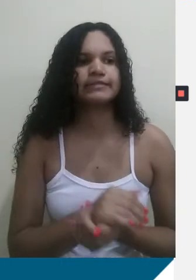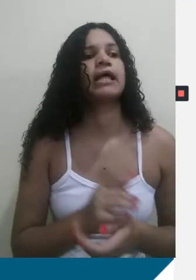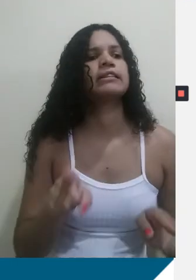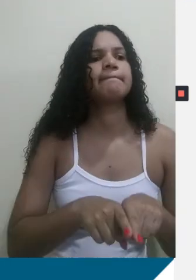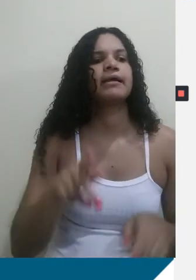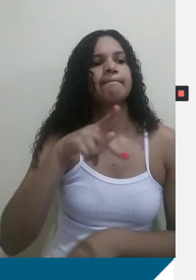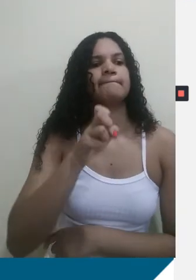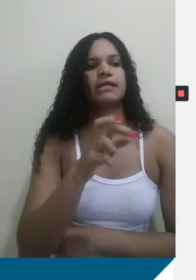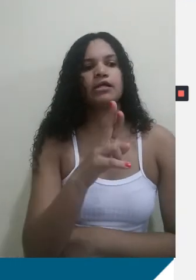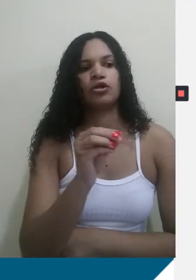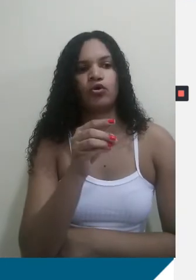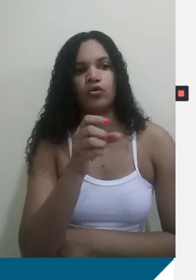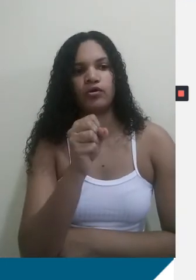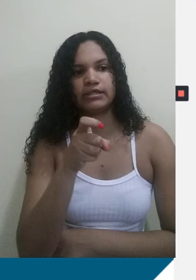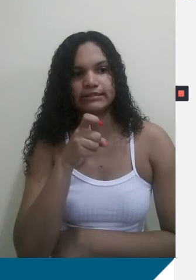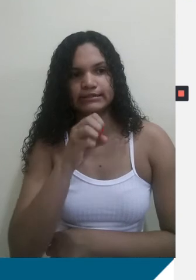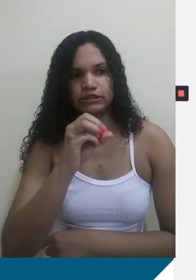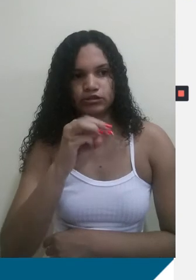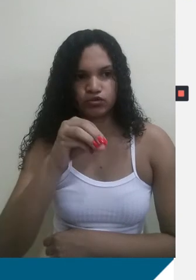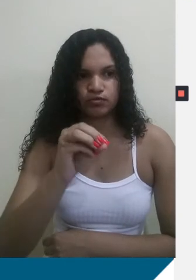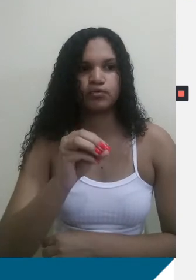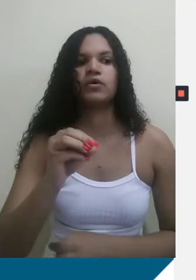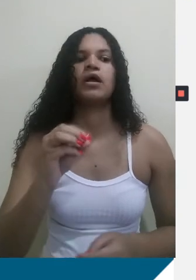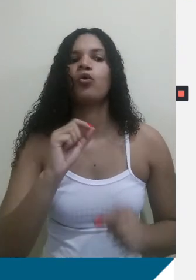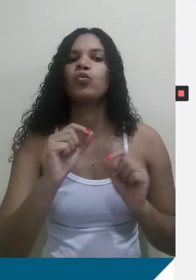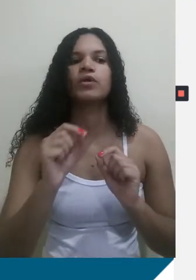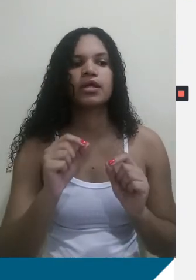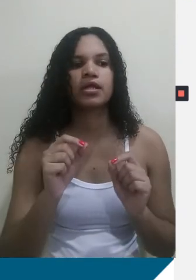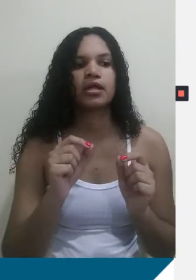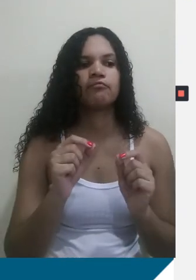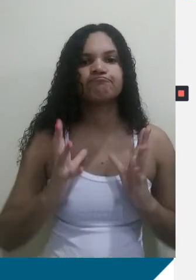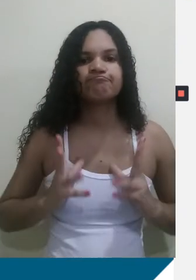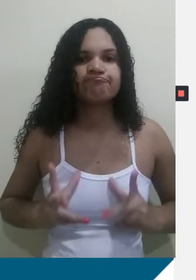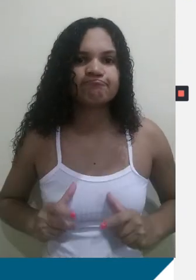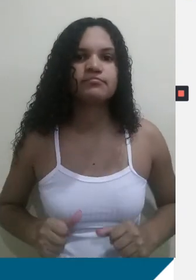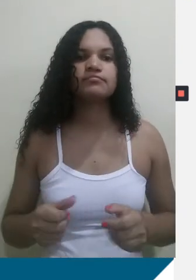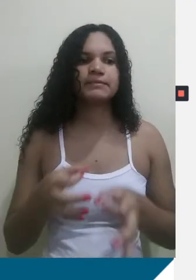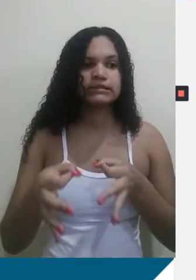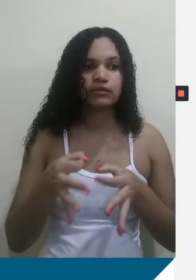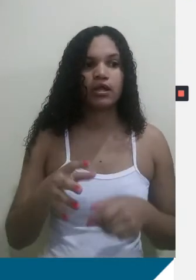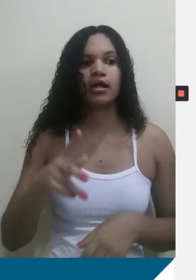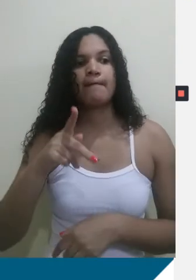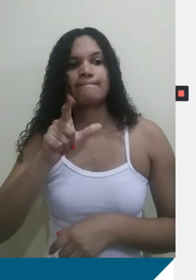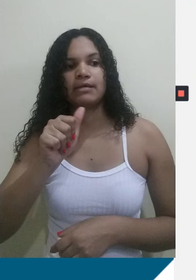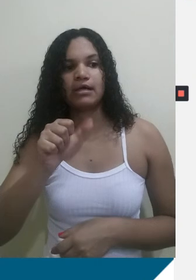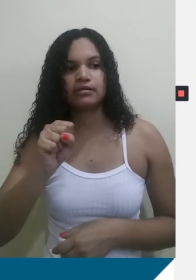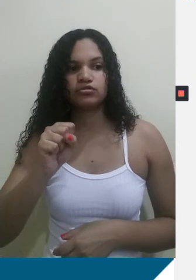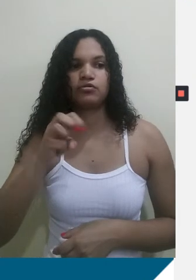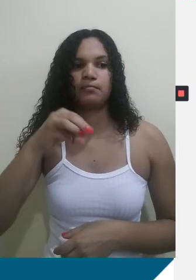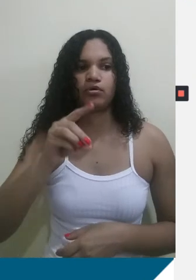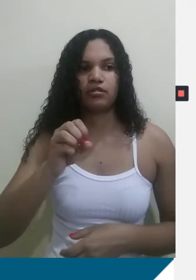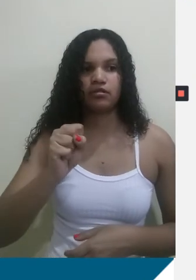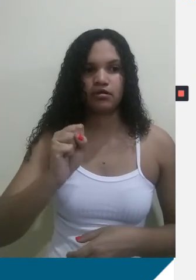substâncias entre uma célula e outra. Então, em conjunto, os 2 vídeos, o da semana passada